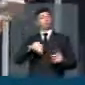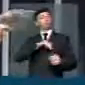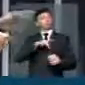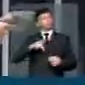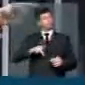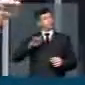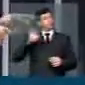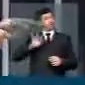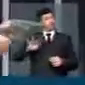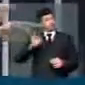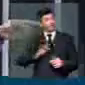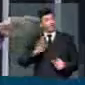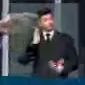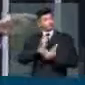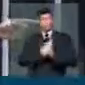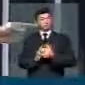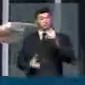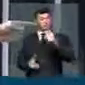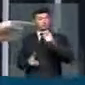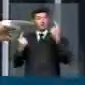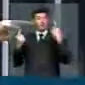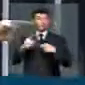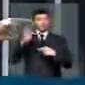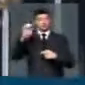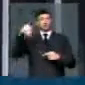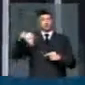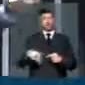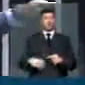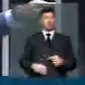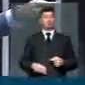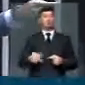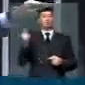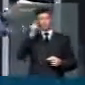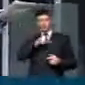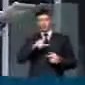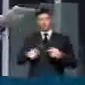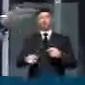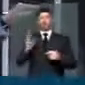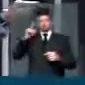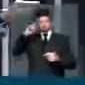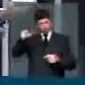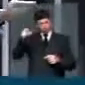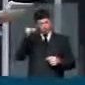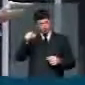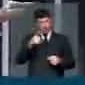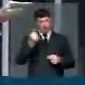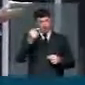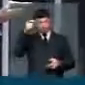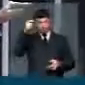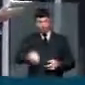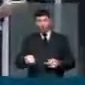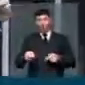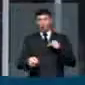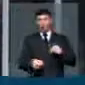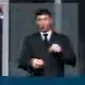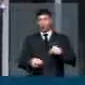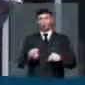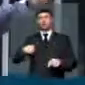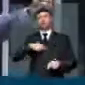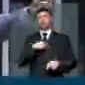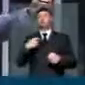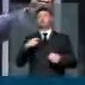de Imperatriz entrou com uma ação contra a TAM, empresas aéreas, conseguiram uma liminar para fixar o preço da passagem, e nós